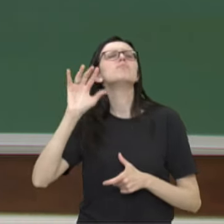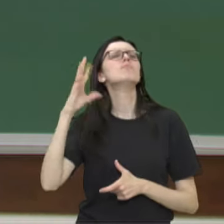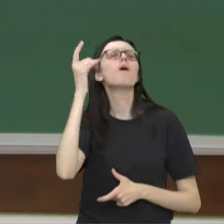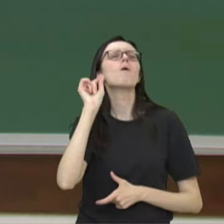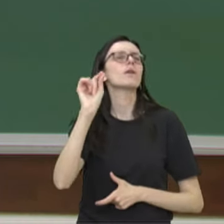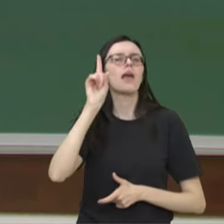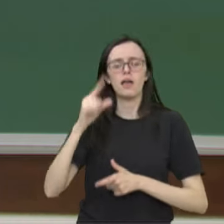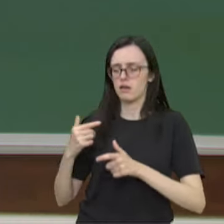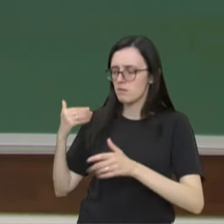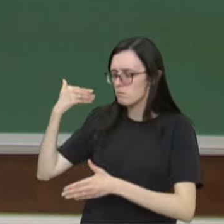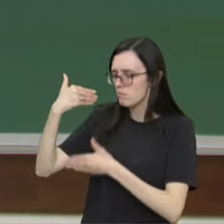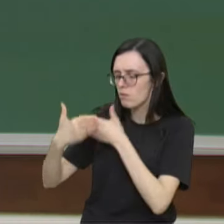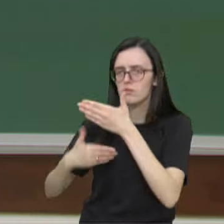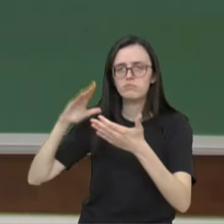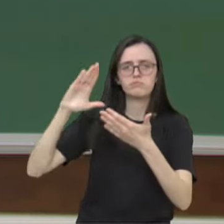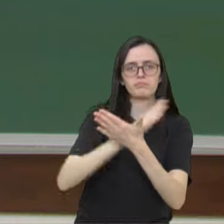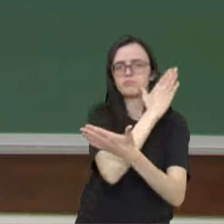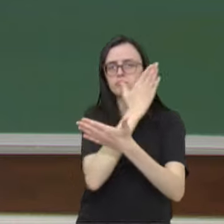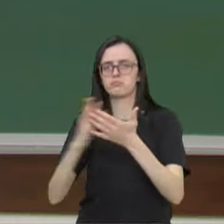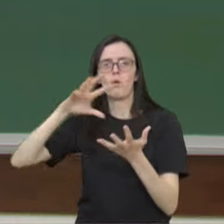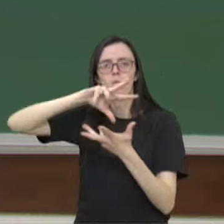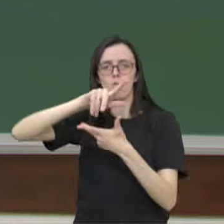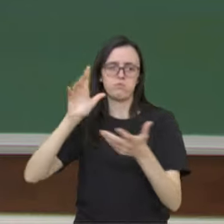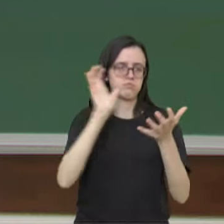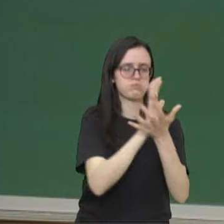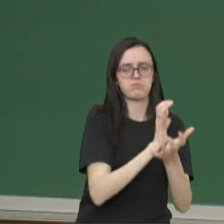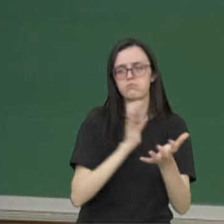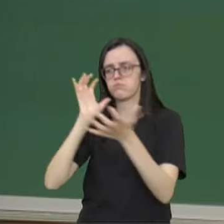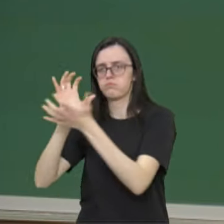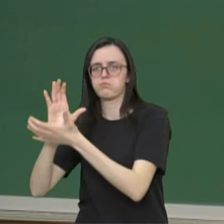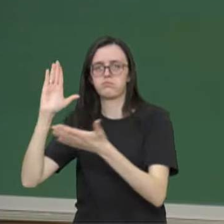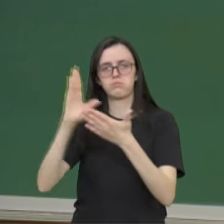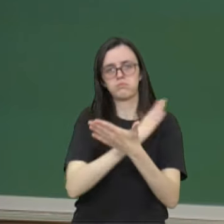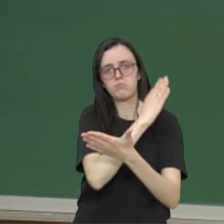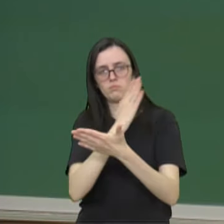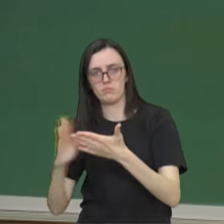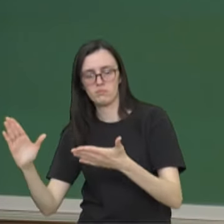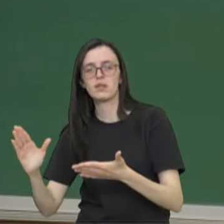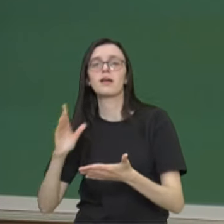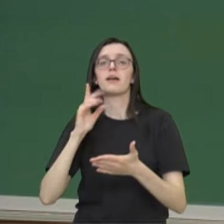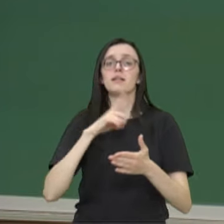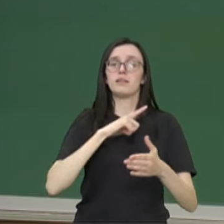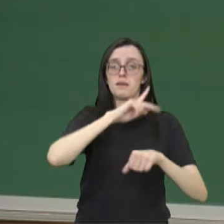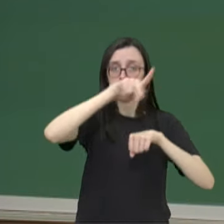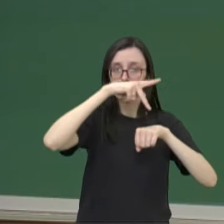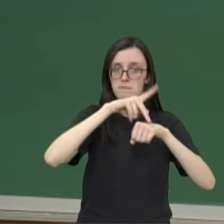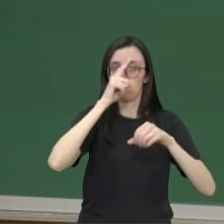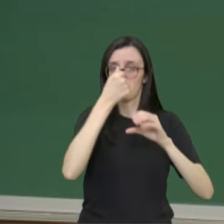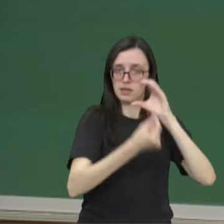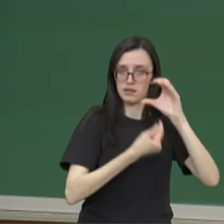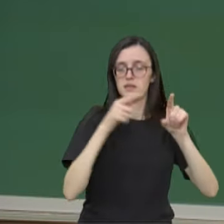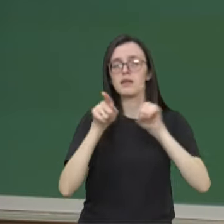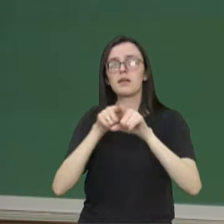um processo de divisão do mundo em blocos dos países capitalistas e os países socialistas e que